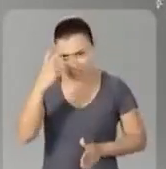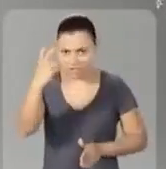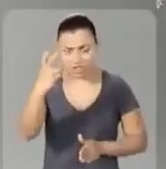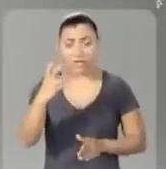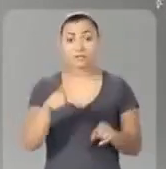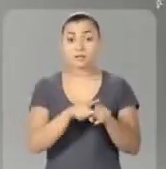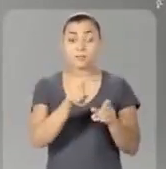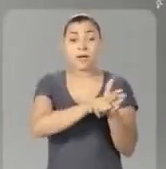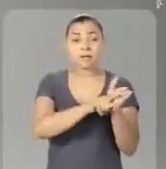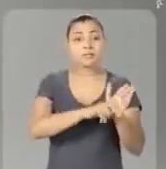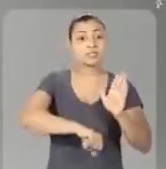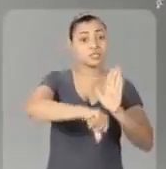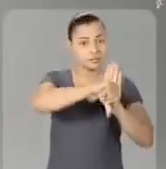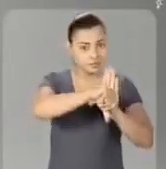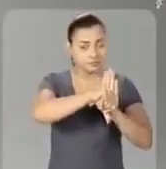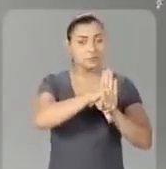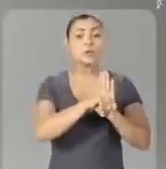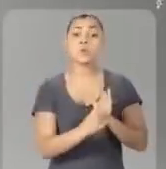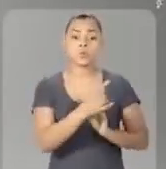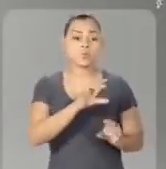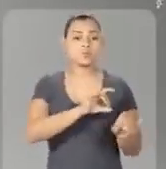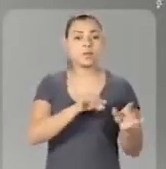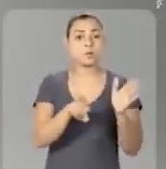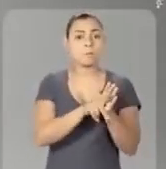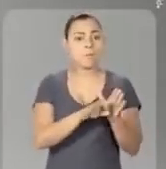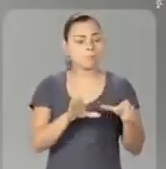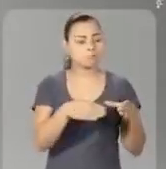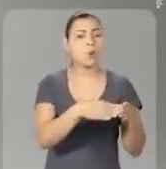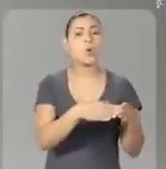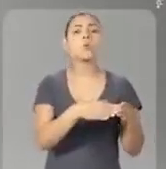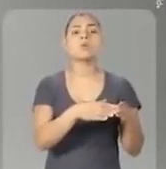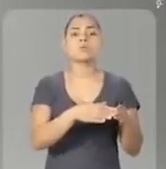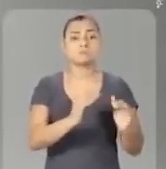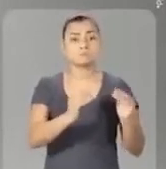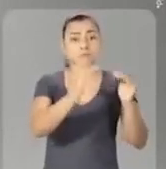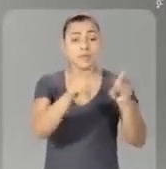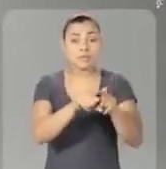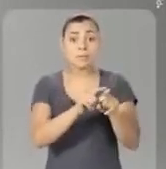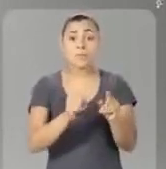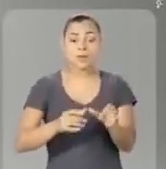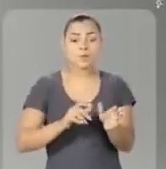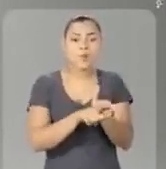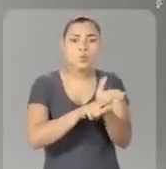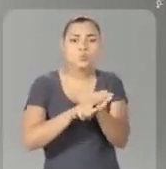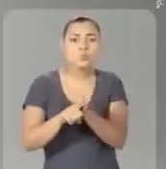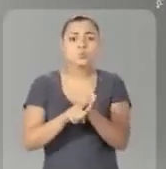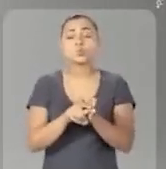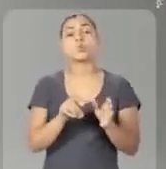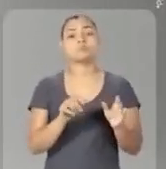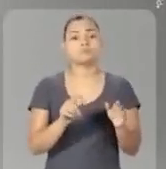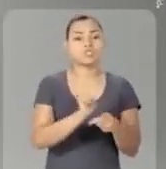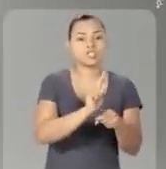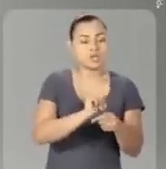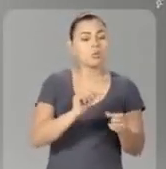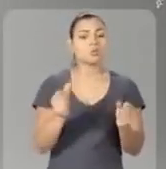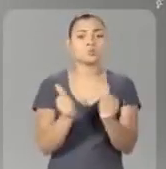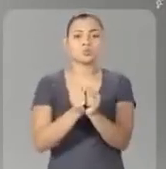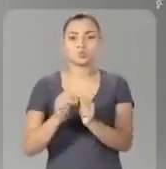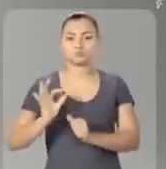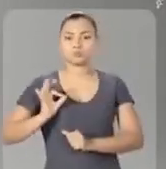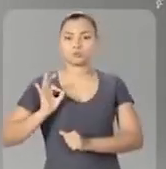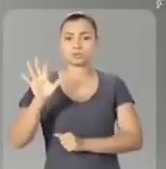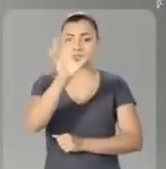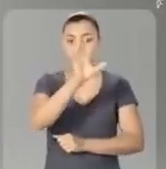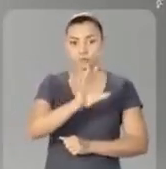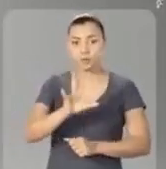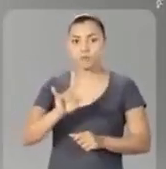em inteligência, um analista criminal, um técnico da Fazenda e um consultor em gestão que trabalharão junto às